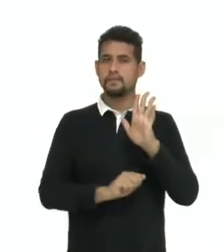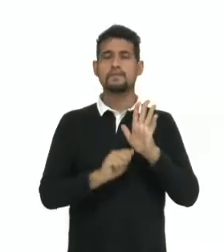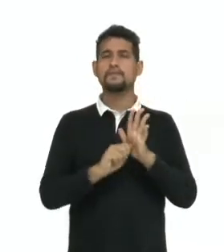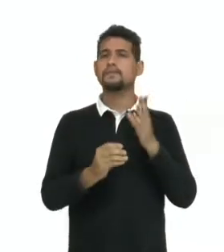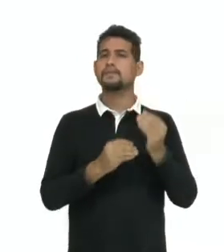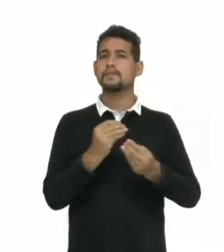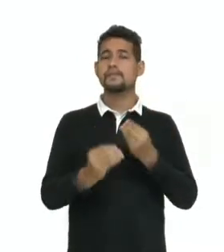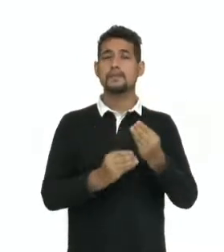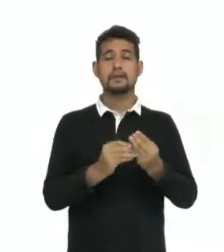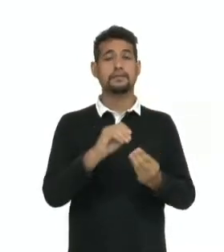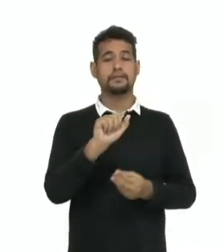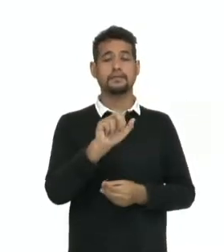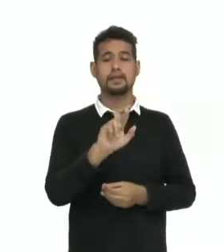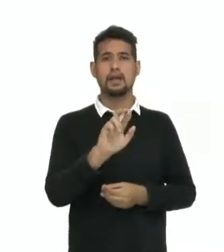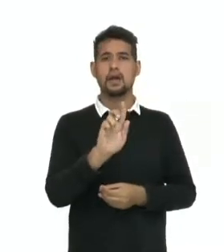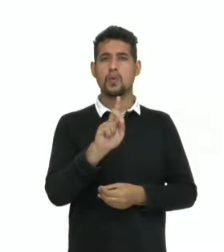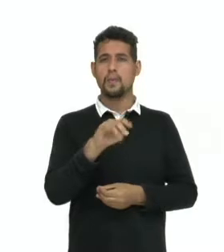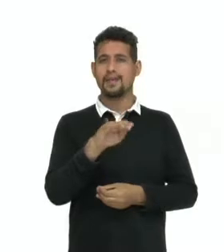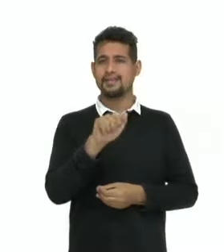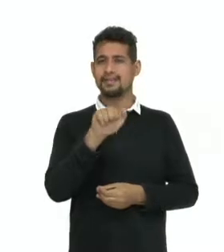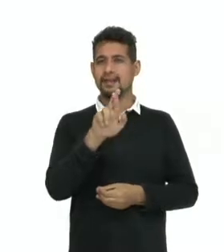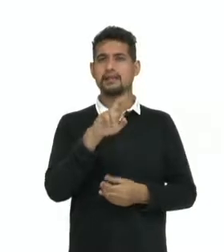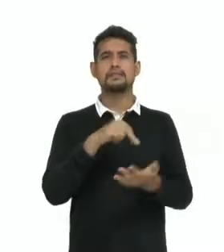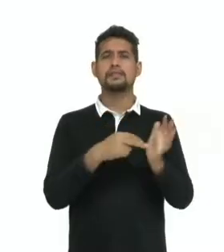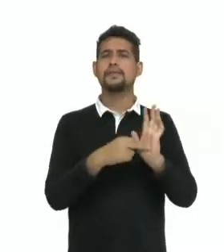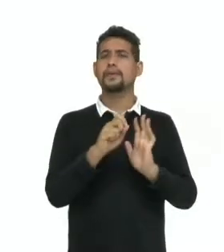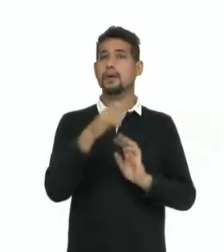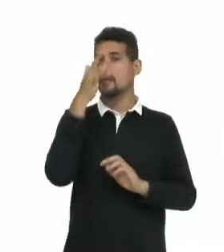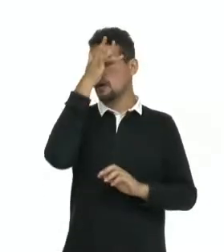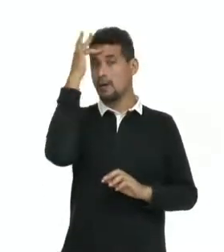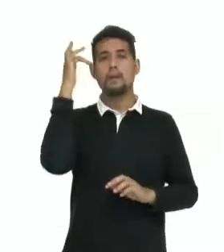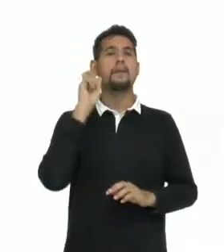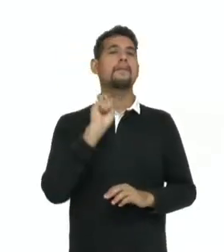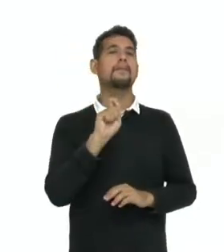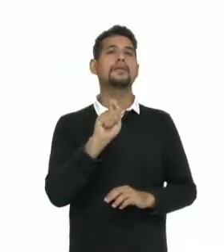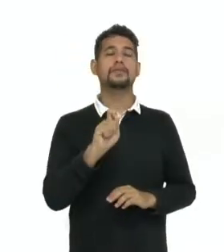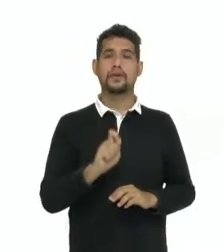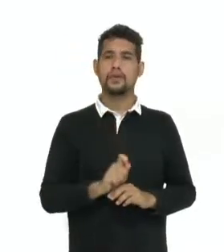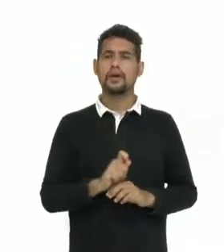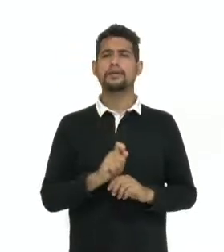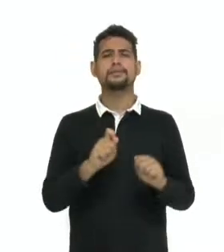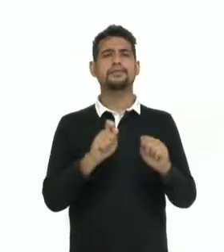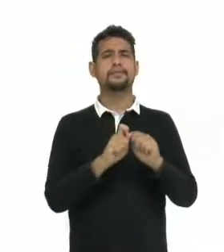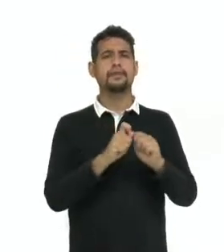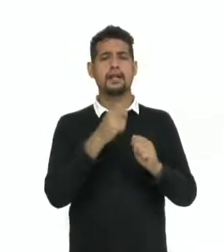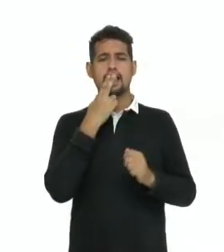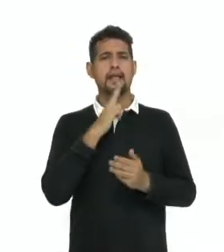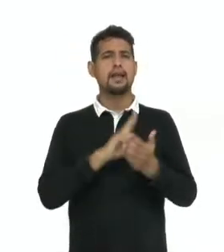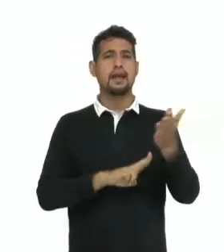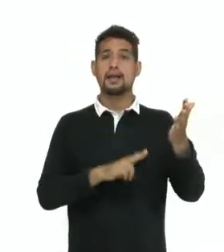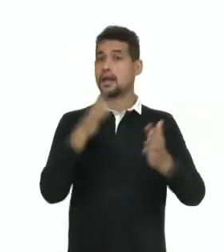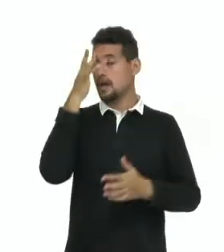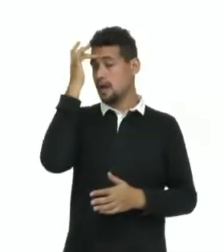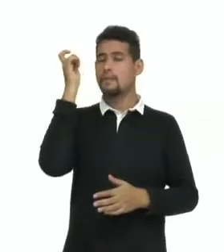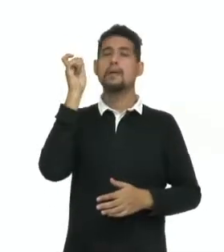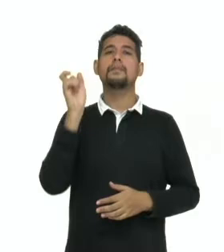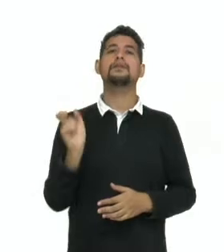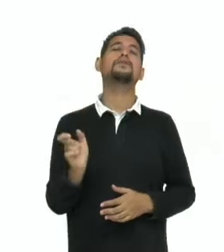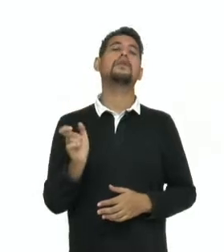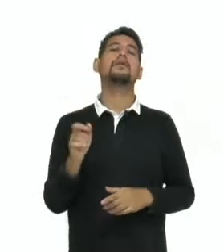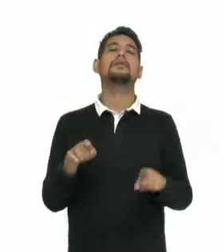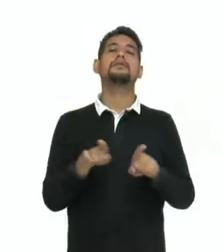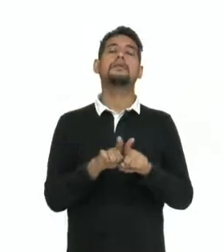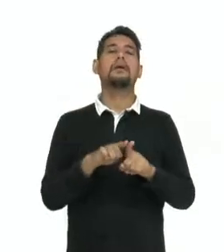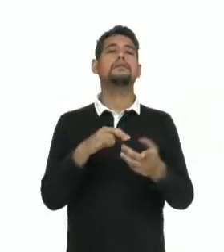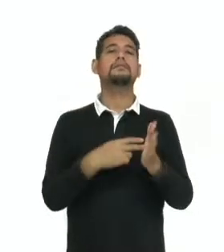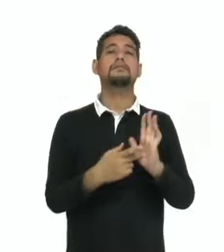do argumentar, no qual uma pessoa, o remetente, destina a carta a alguém ou instituição, que